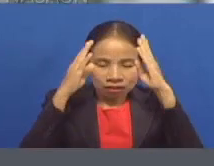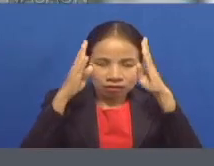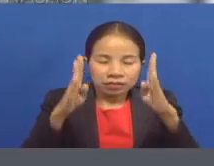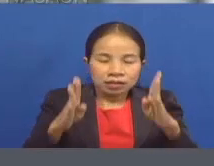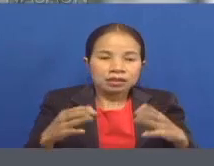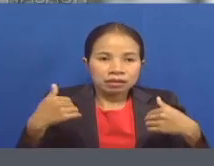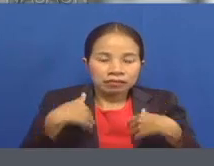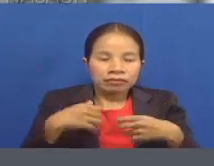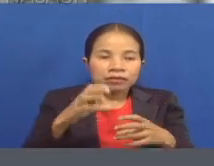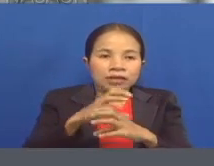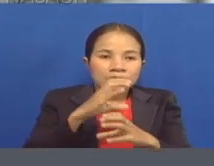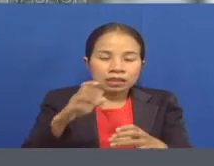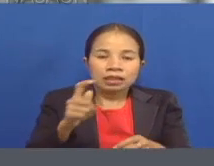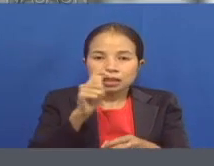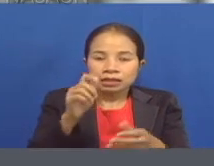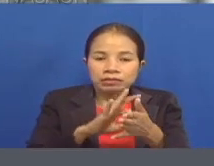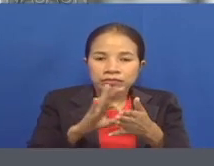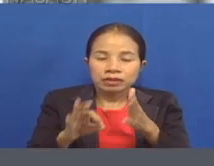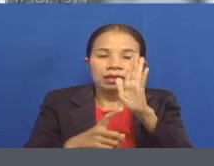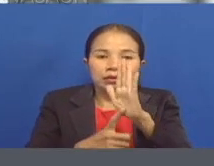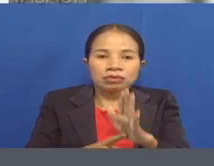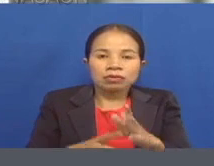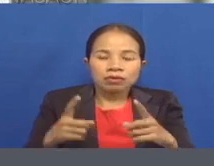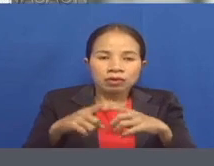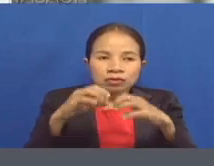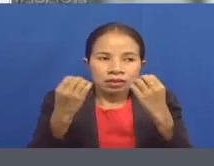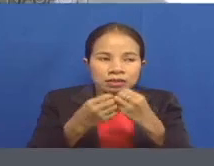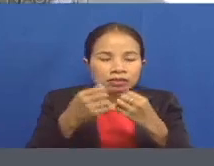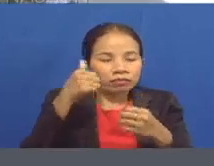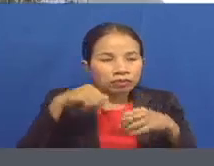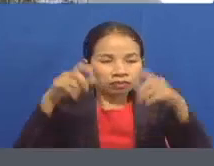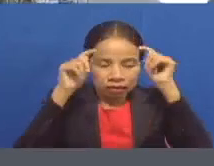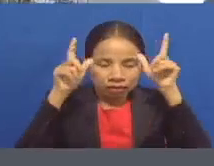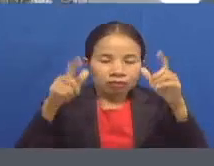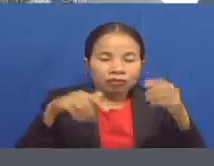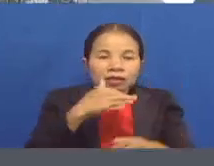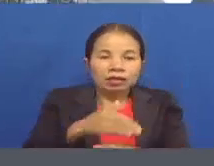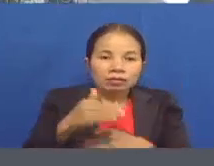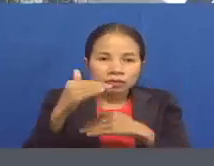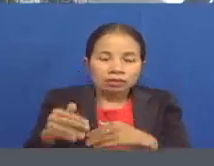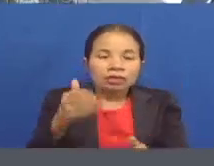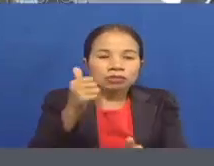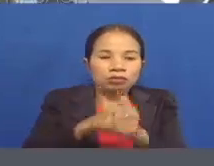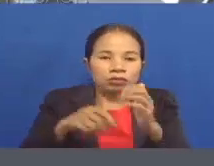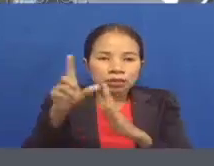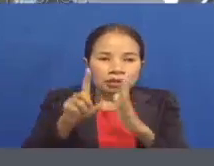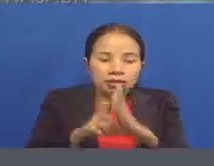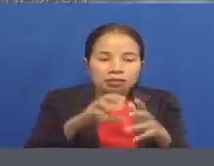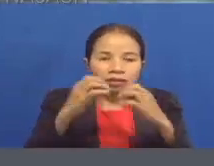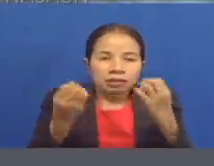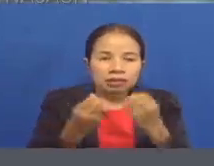a careta laran, terça-feira, ne hatona queixa barre de feto Timor-Leste, ato processa tuir lei.